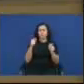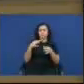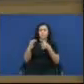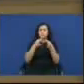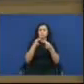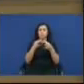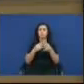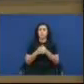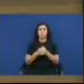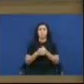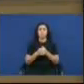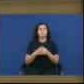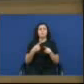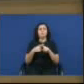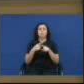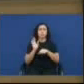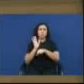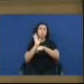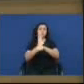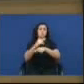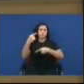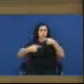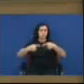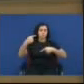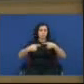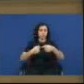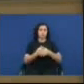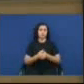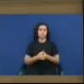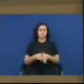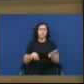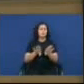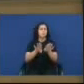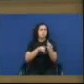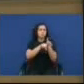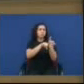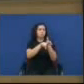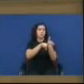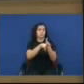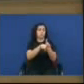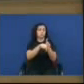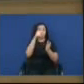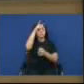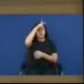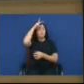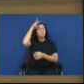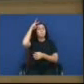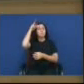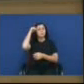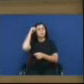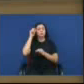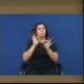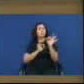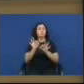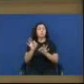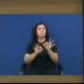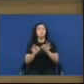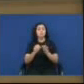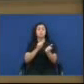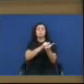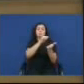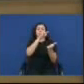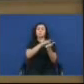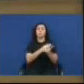Permita-me fazer uma interrupção, porque eu posso ajudar no debate. Eu questionei essa situação também. A prefeitura multou 3 vezes a